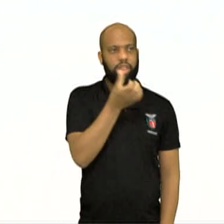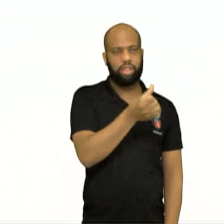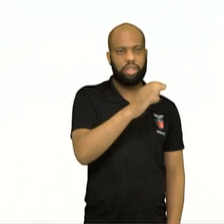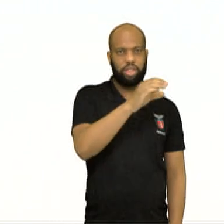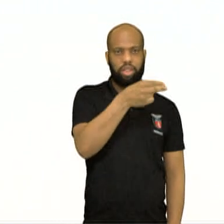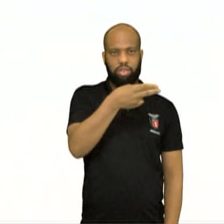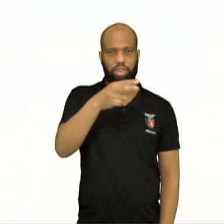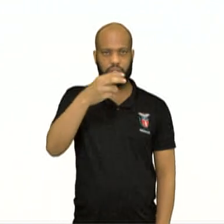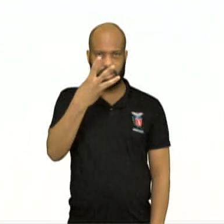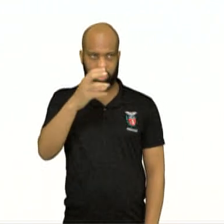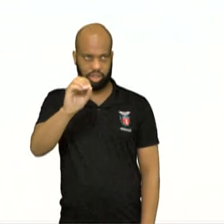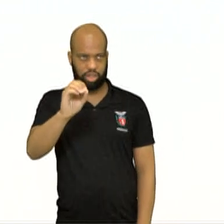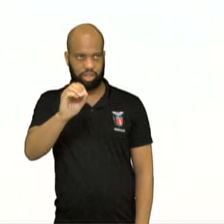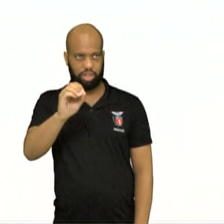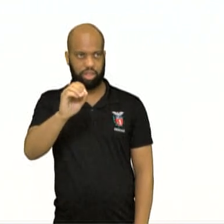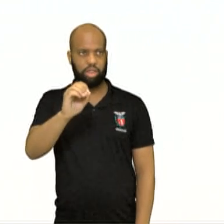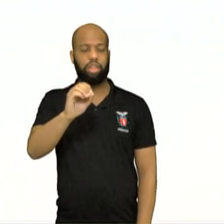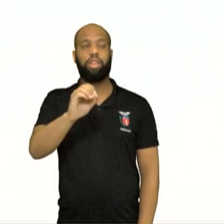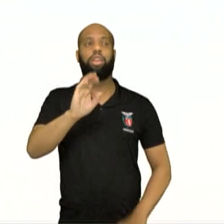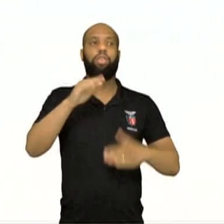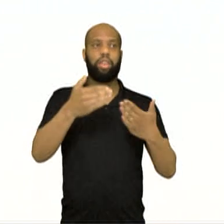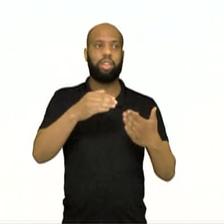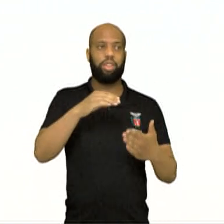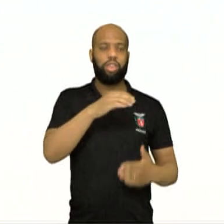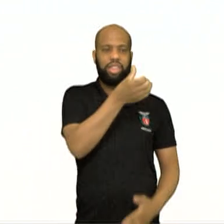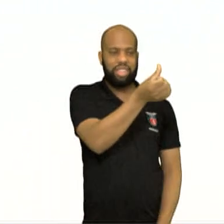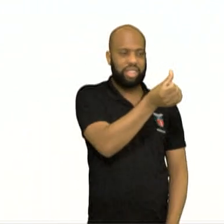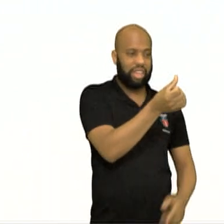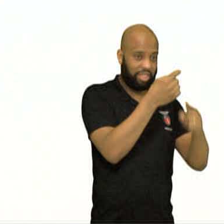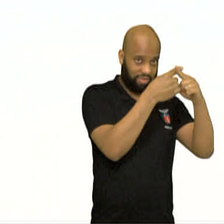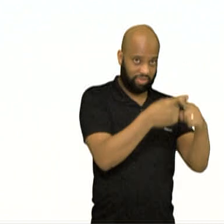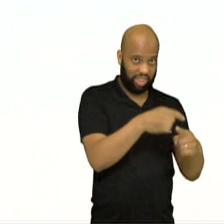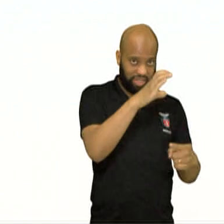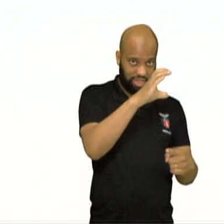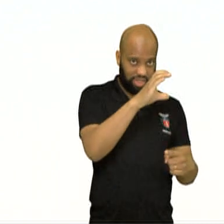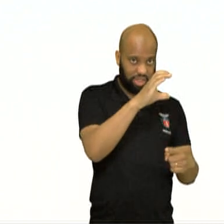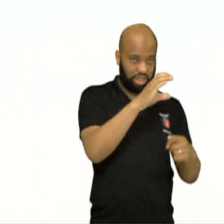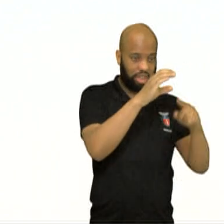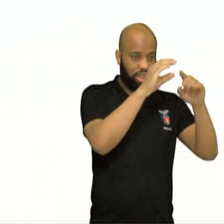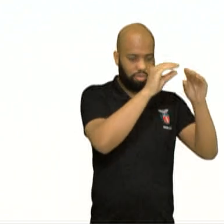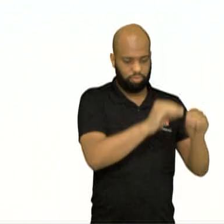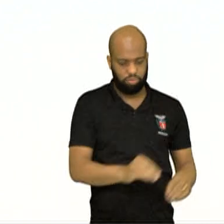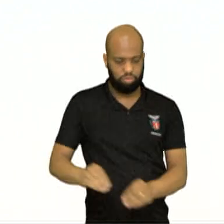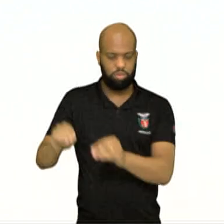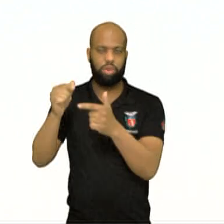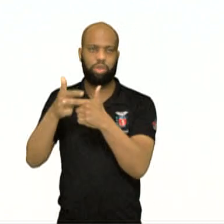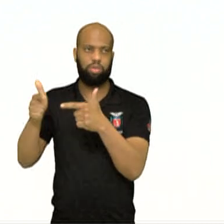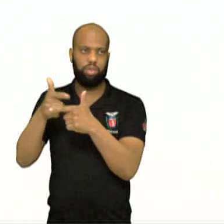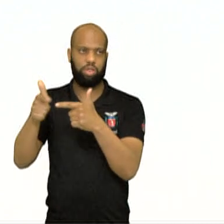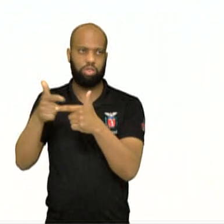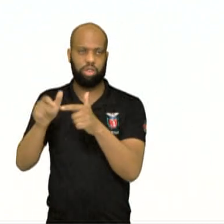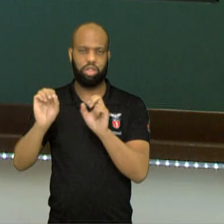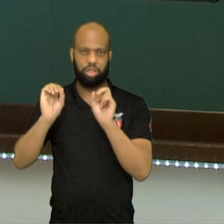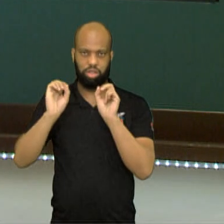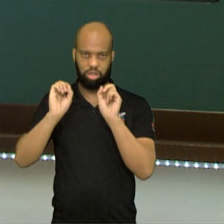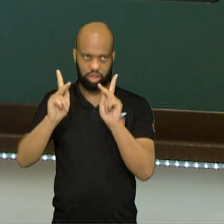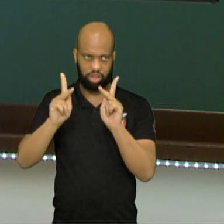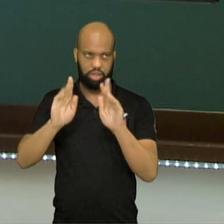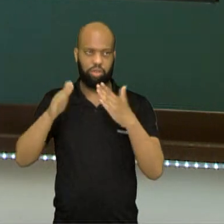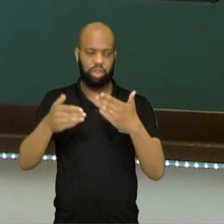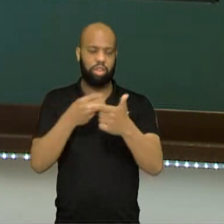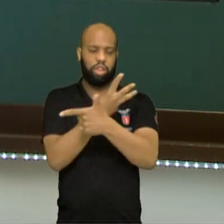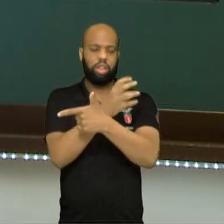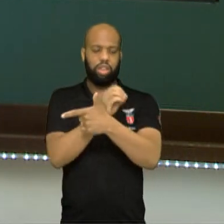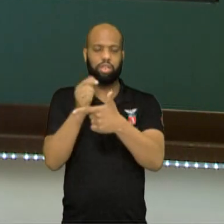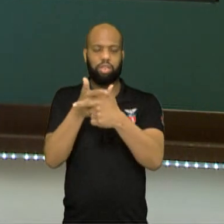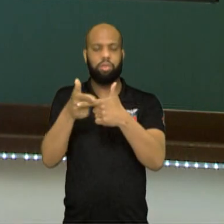6C é igual a 30. Esse 6 que está multiplicando aqui, preciso dividir todo mundo por 6, certo? 30